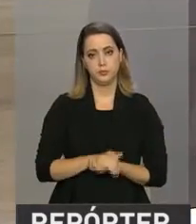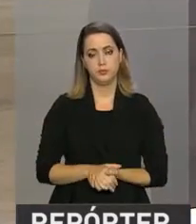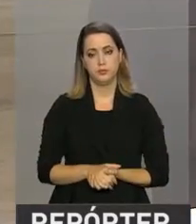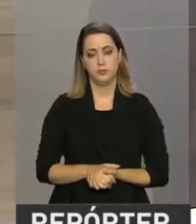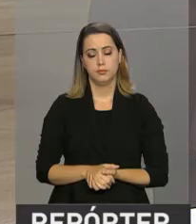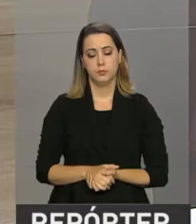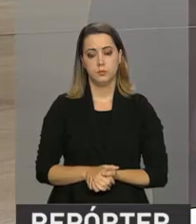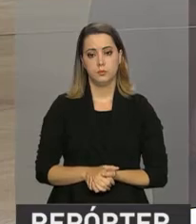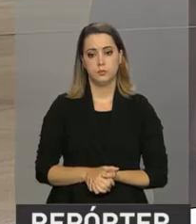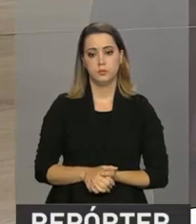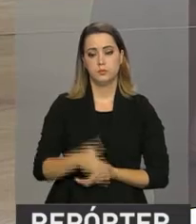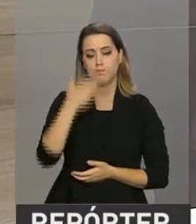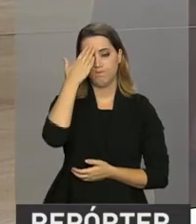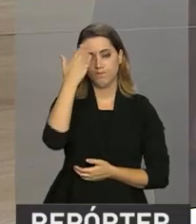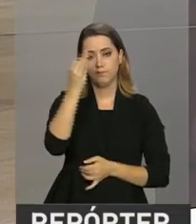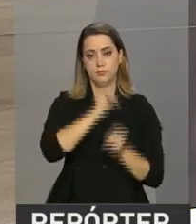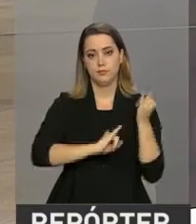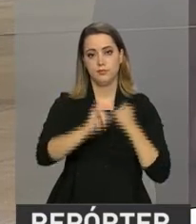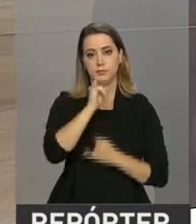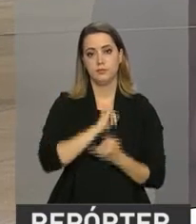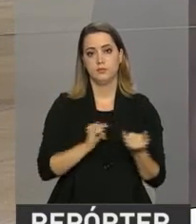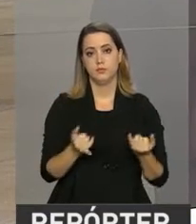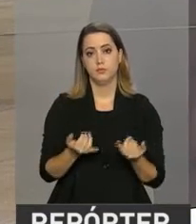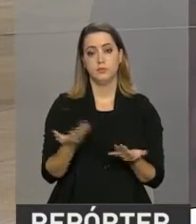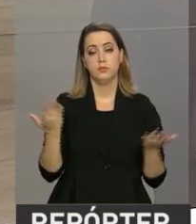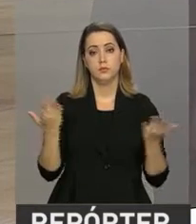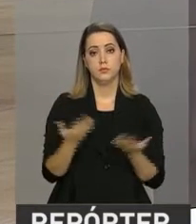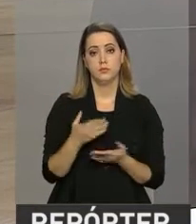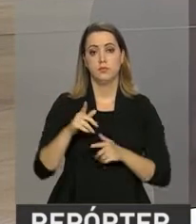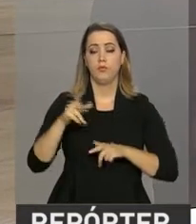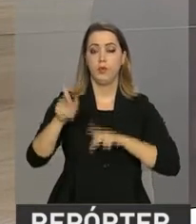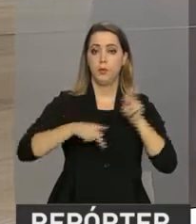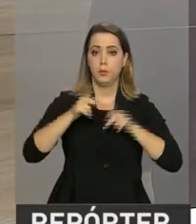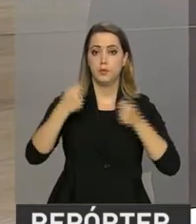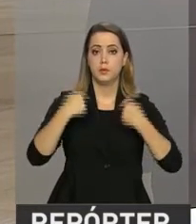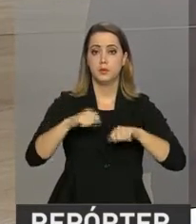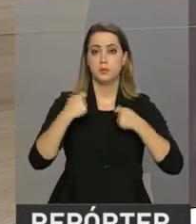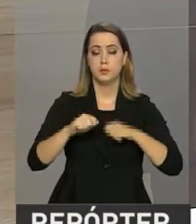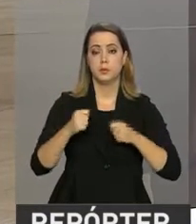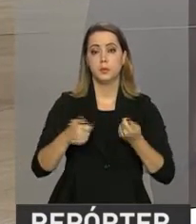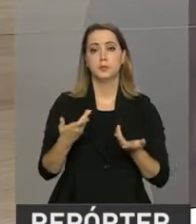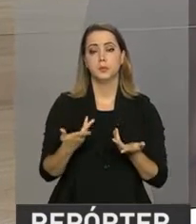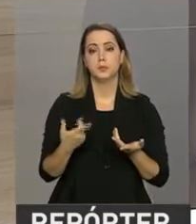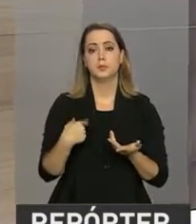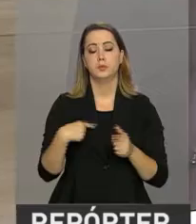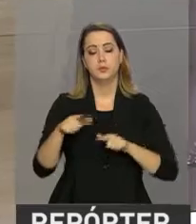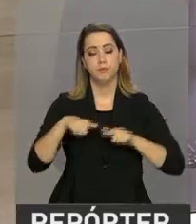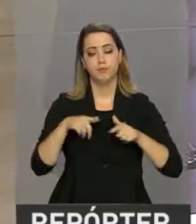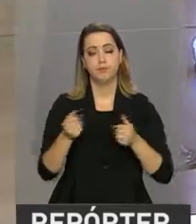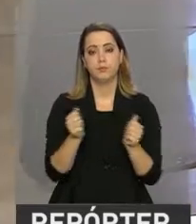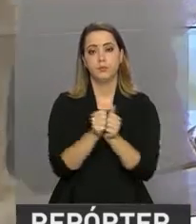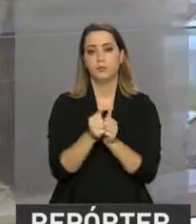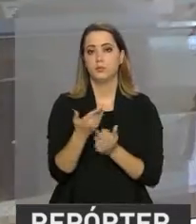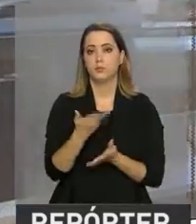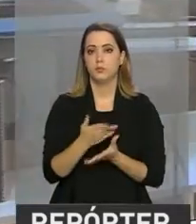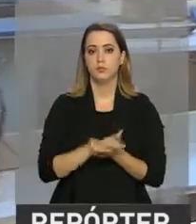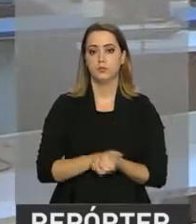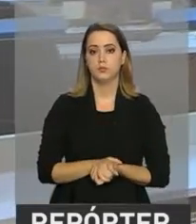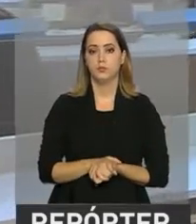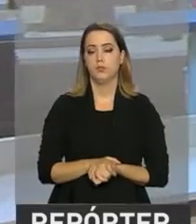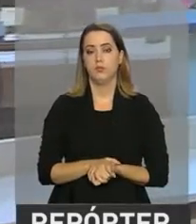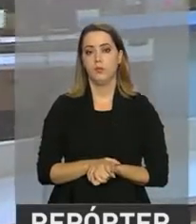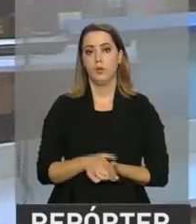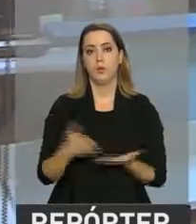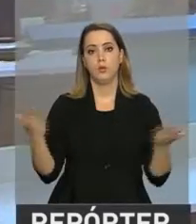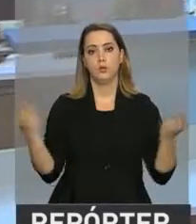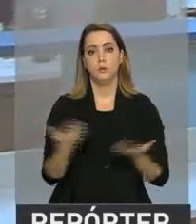no estúdio zero isso obrigado pelas informações paula sabe a população tem que criar esse hábito realmente muito obrigado viu e hoje no